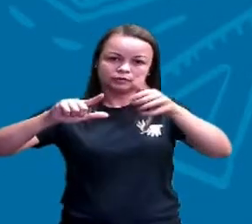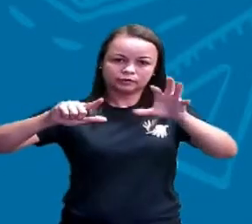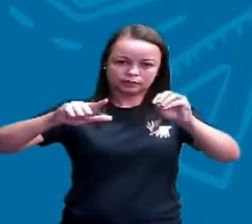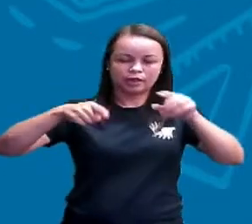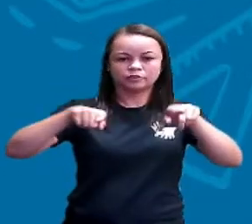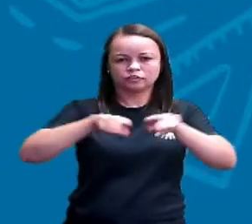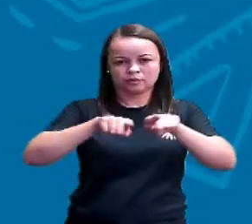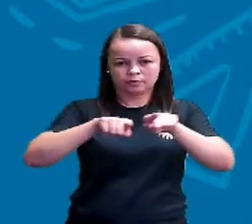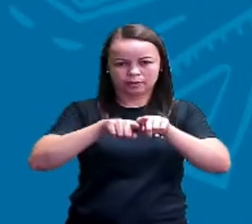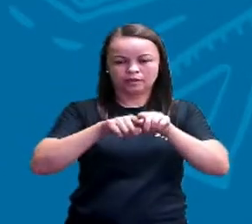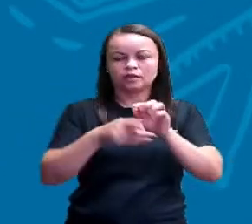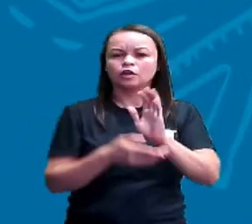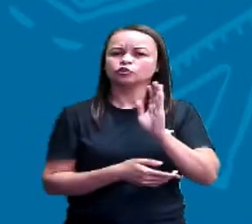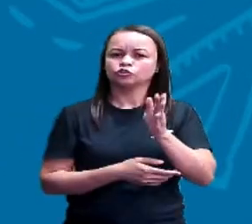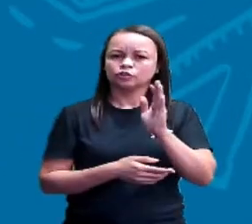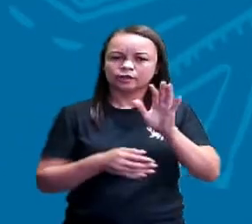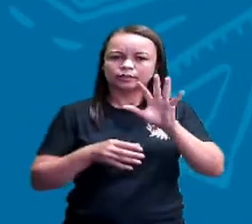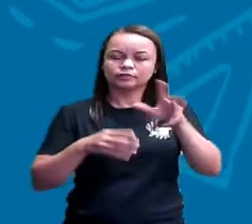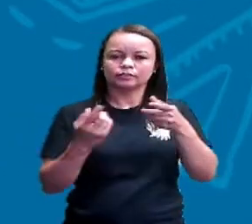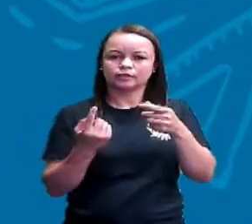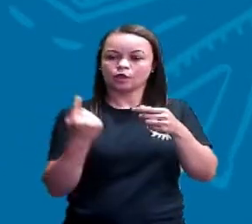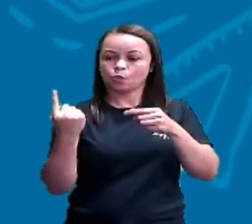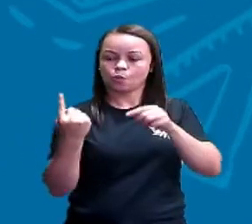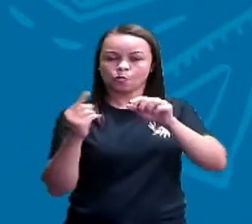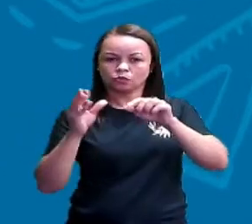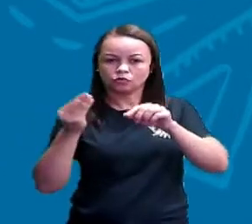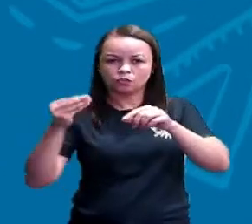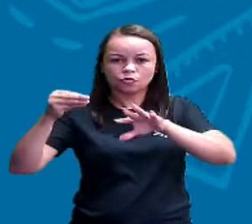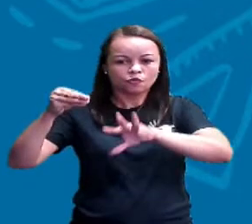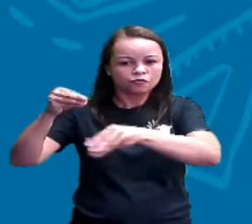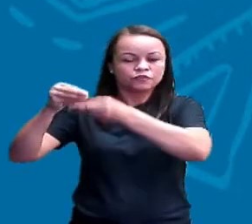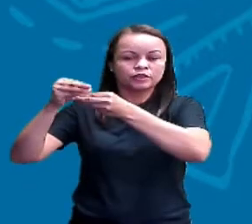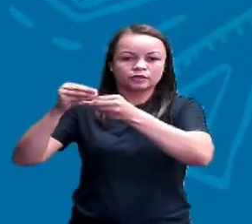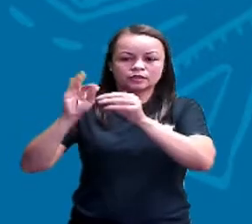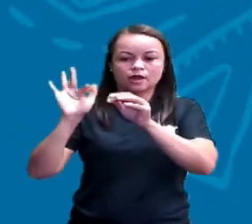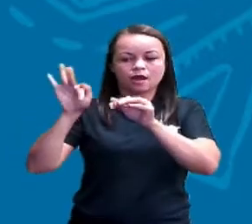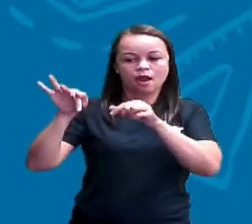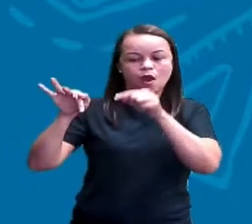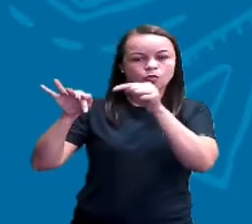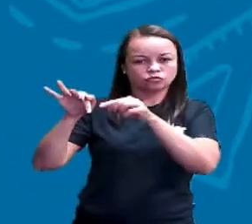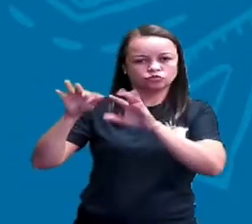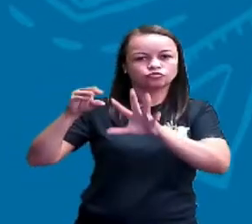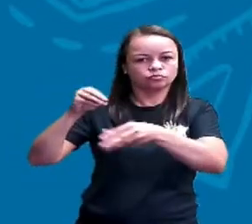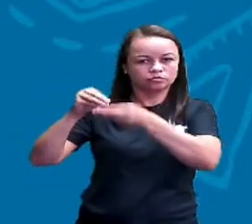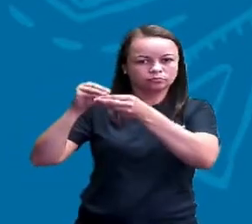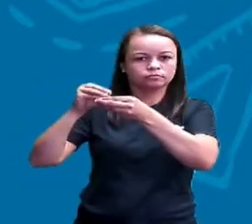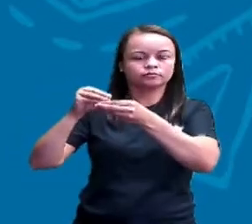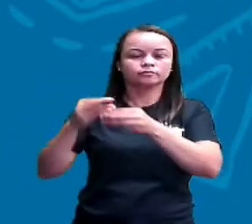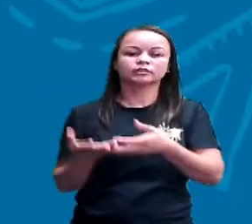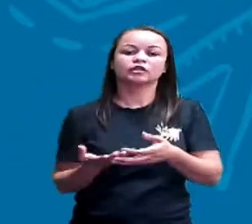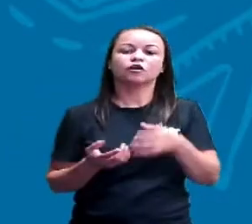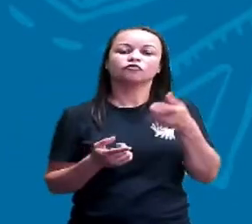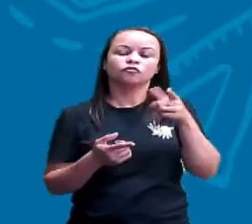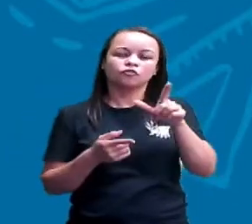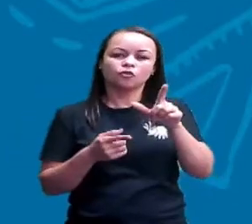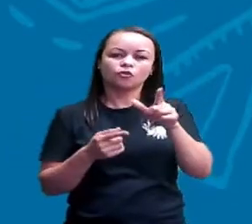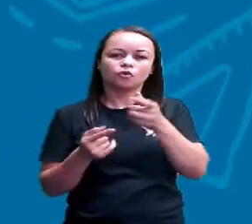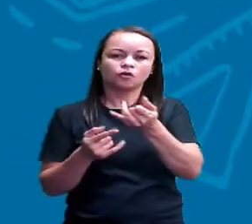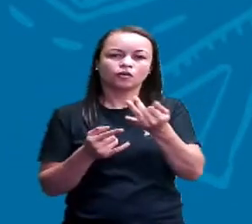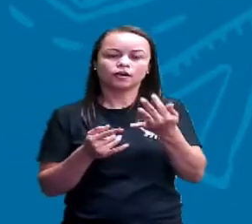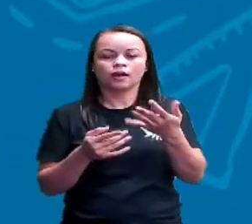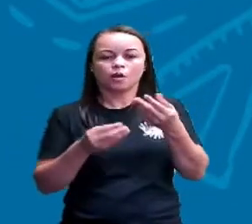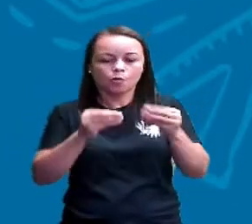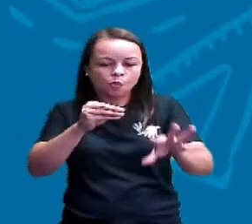ó, um triângulo já no final, aqui no final do conjunto. Vou acrescentar mais